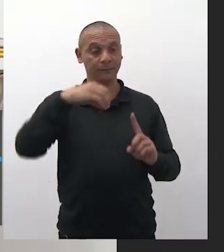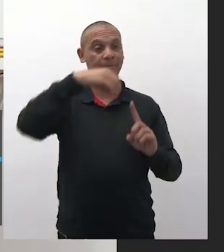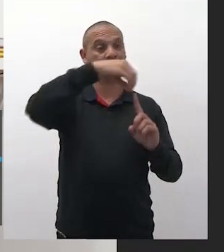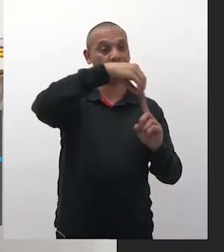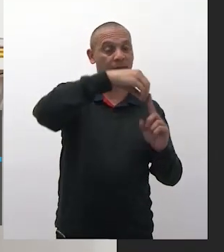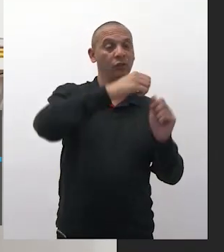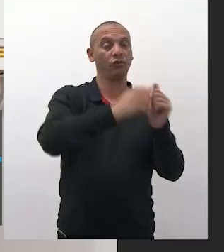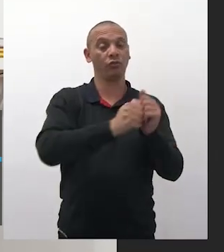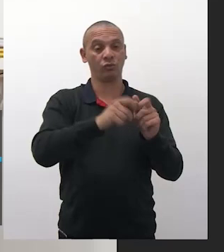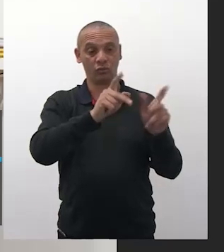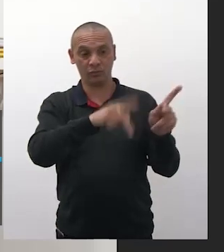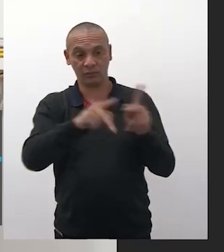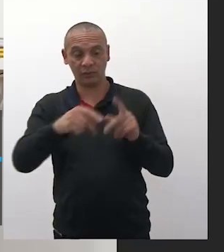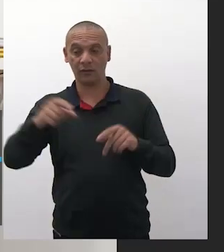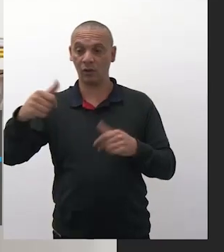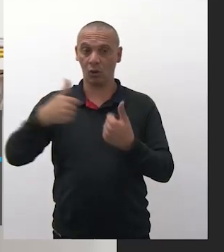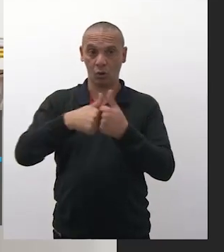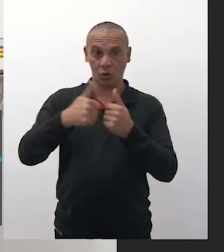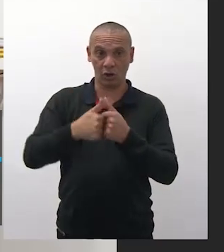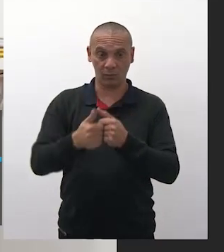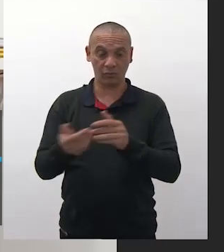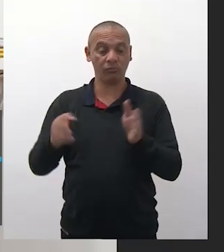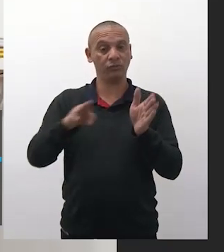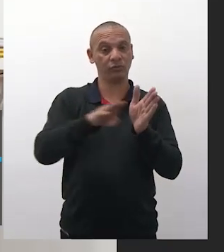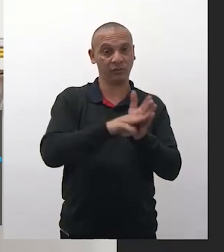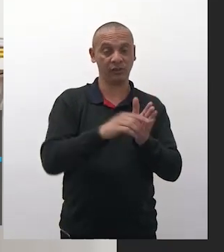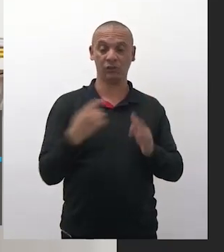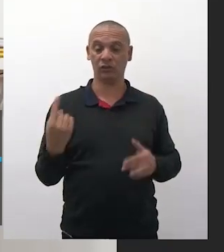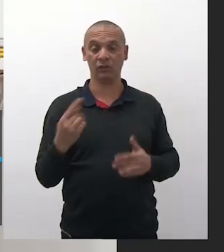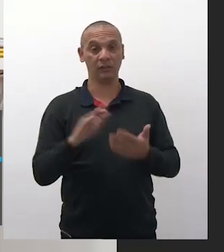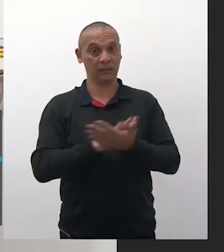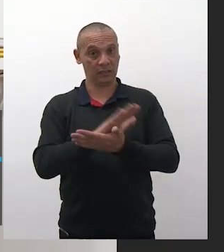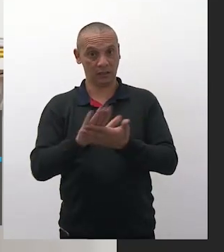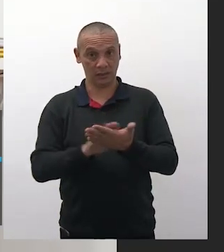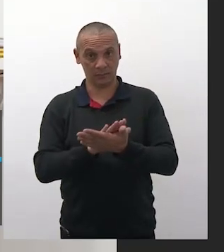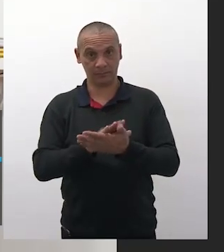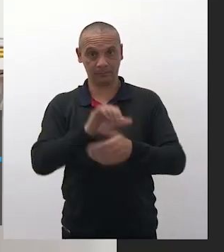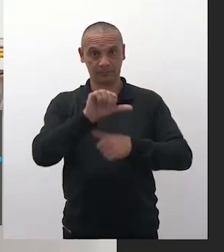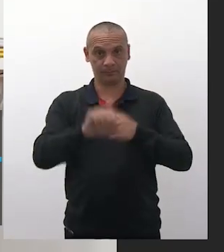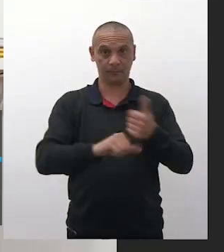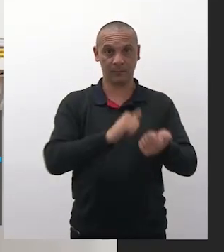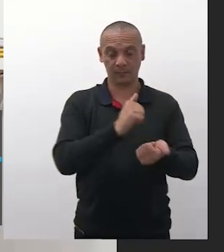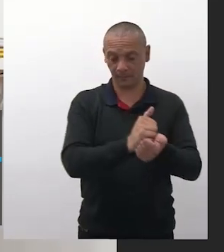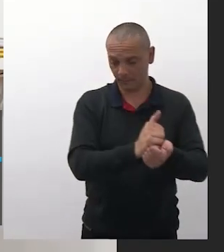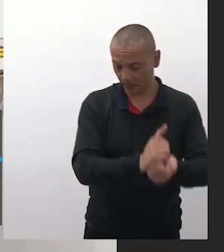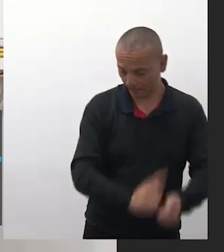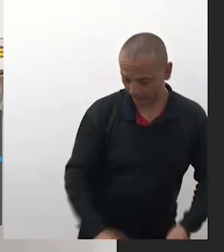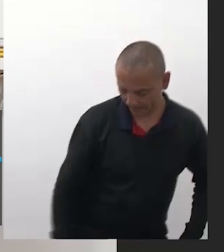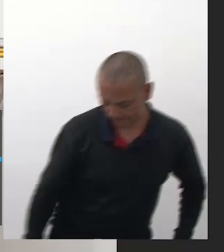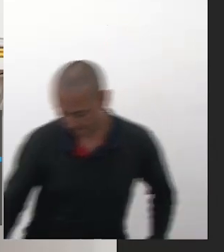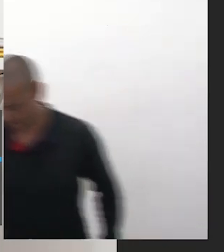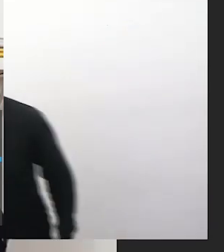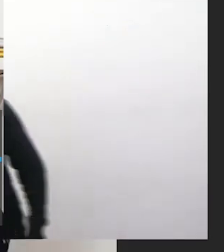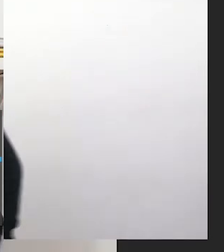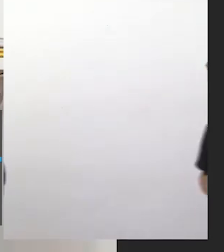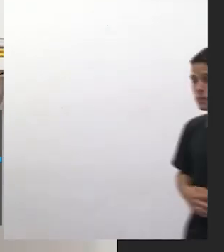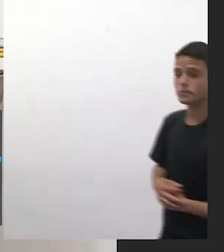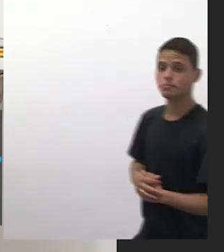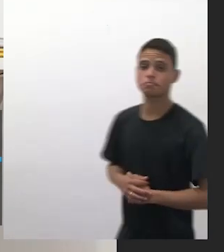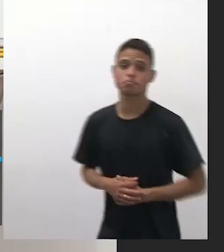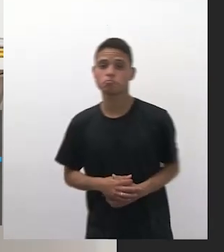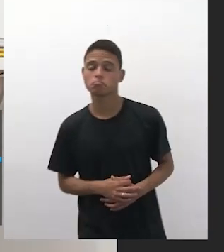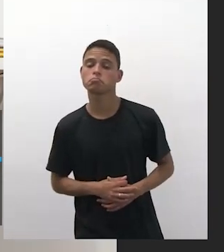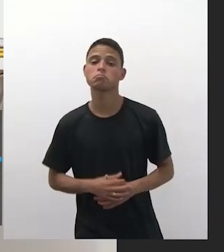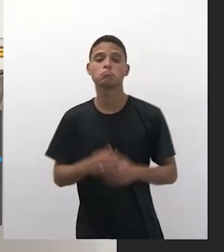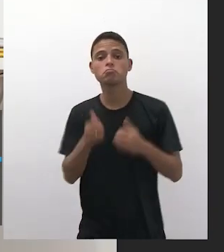para a professora até o ônibus dela chegar, para ela não ficar sozinha, né. Aí a minha mãe, tudo bem.